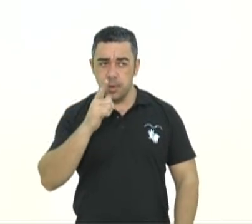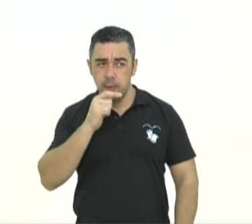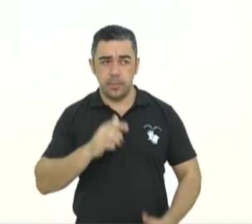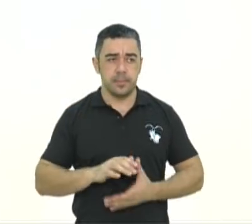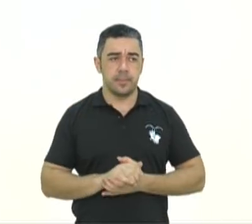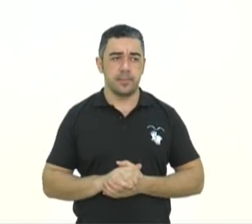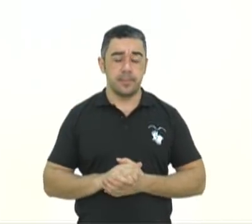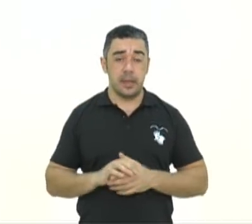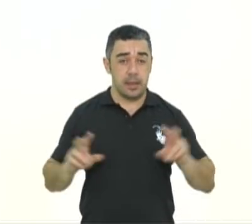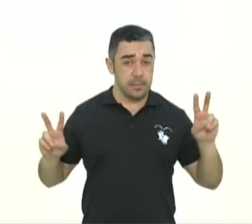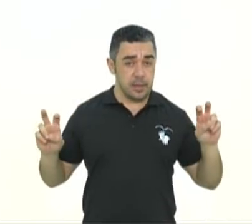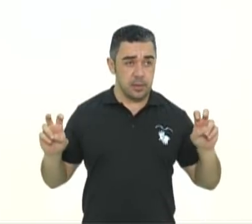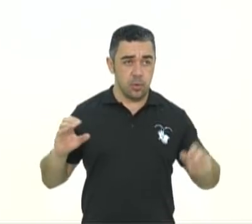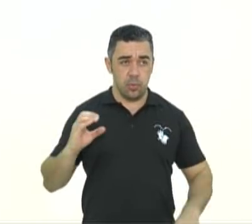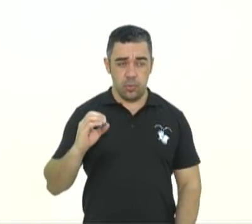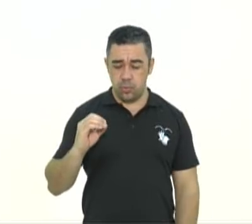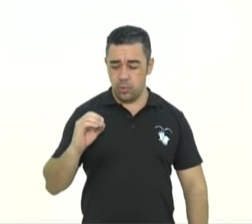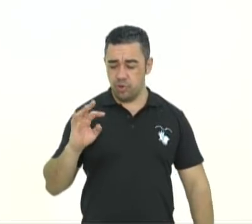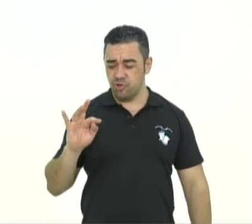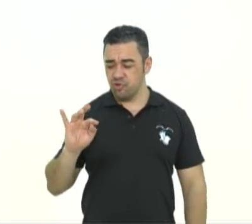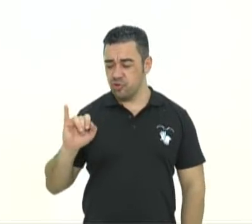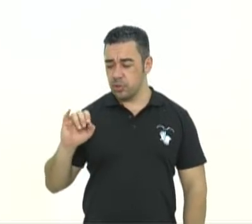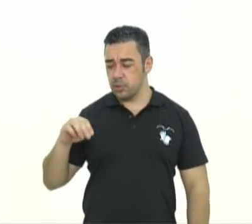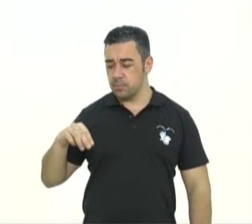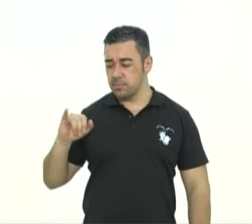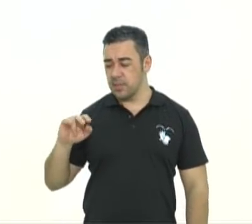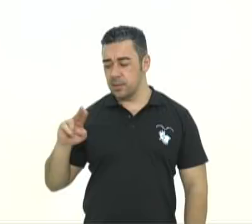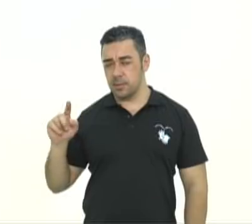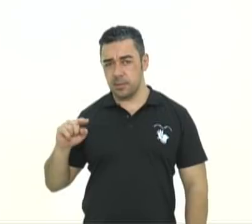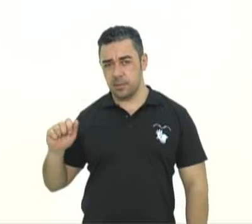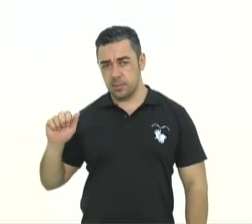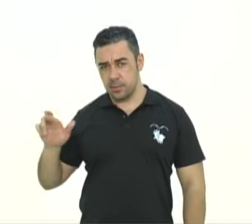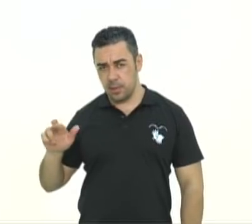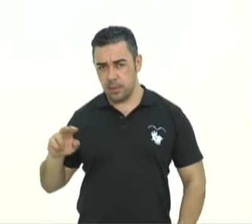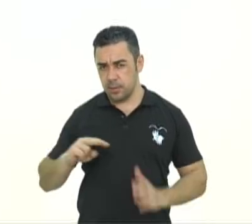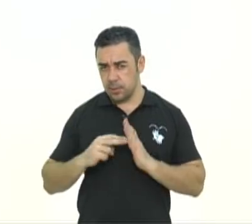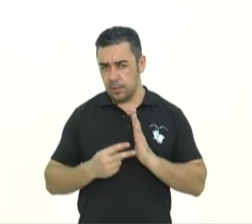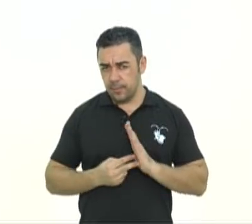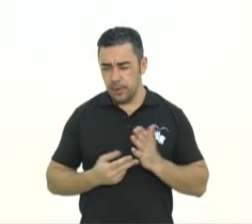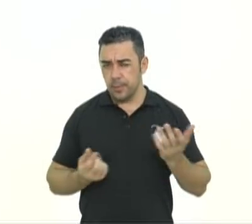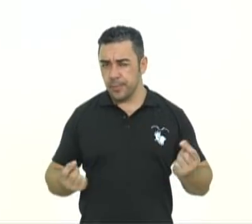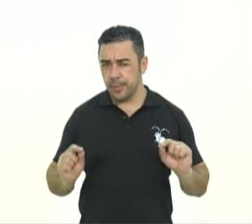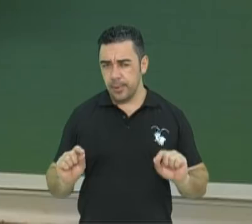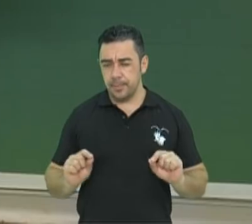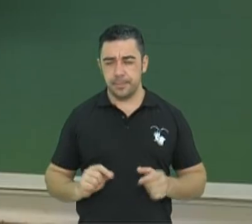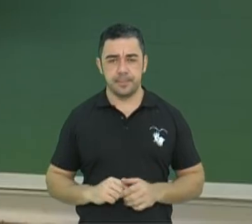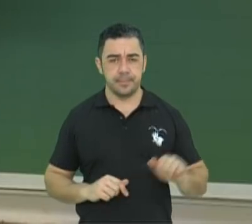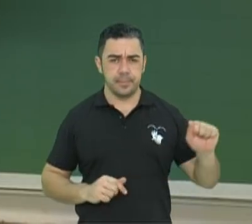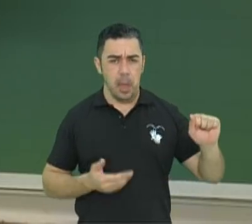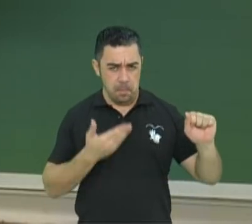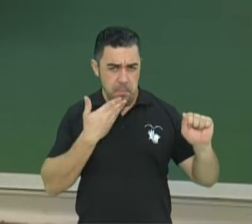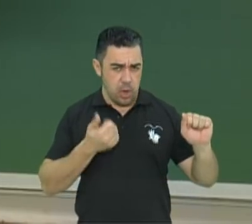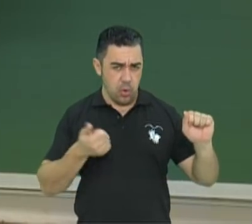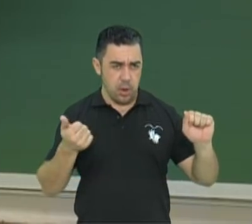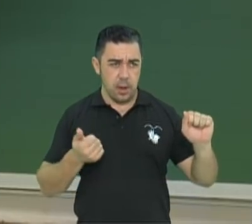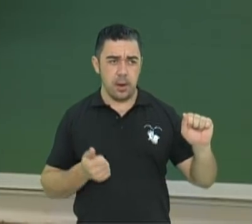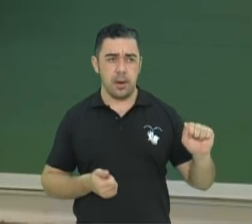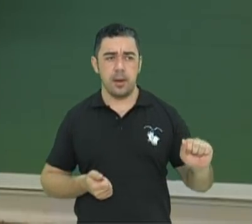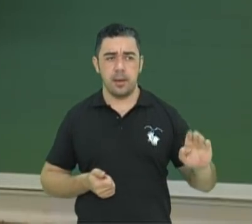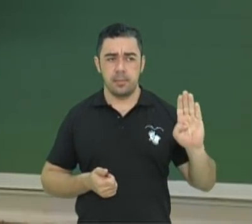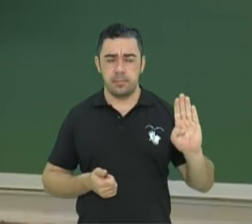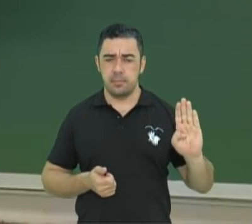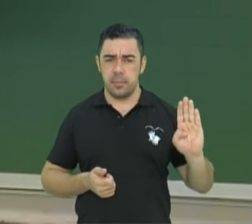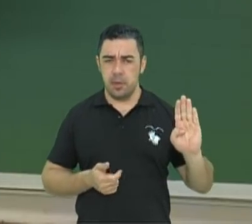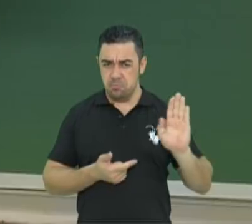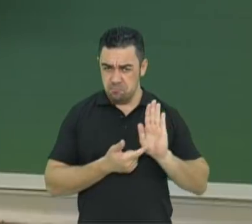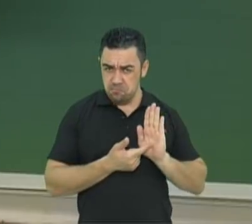em destaque, ó, otimizar, ela quer dizer o quê? Acompanha comigo as alternativas. Melhorar